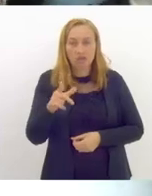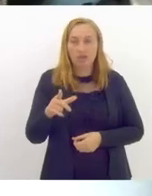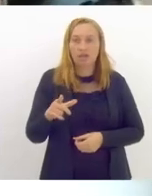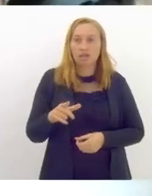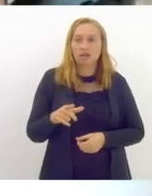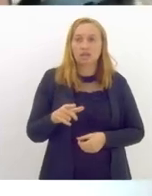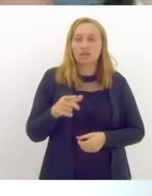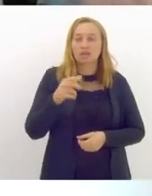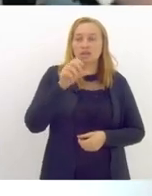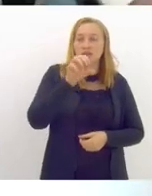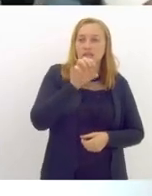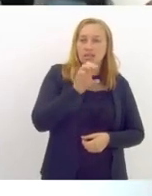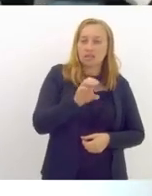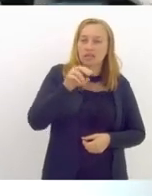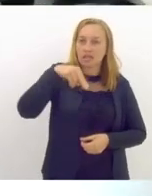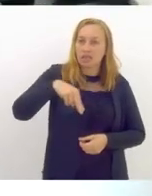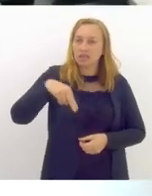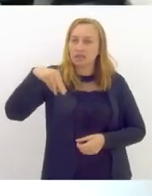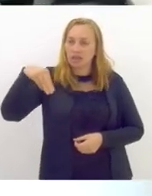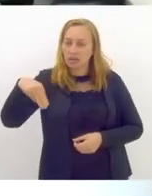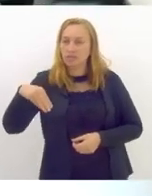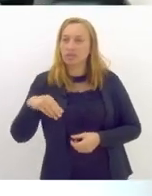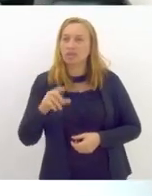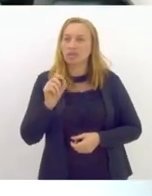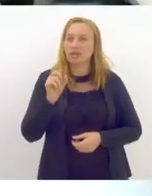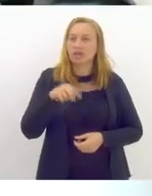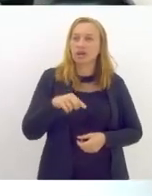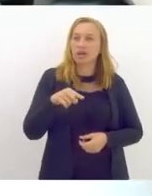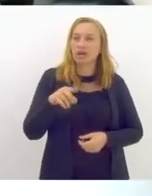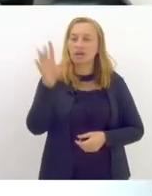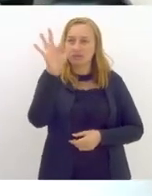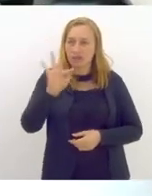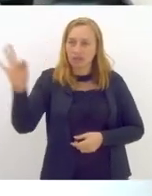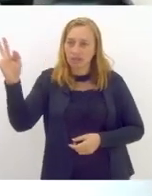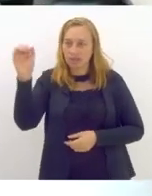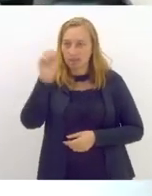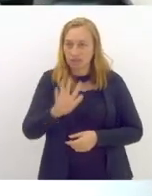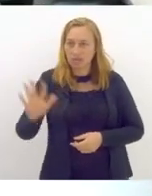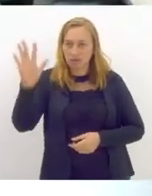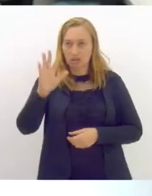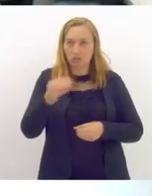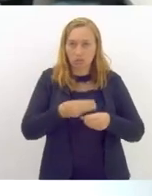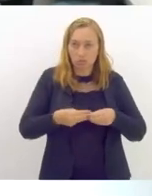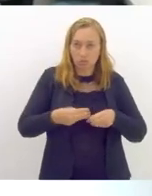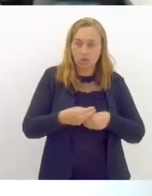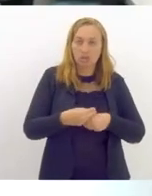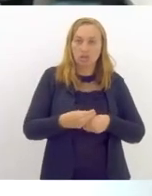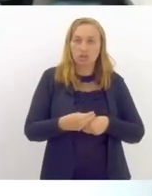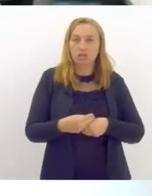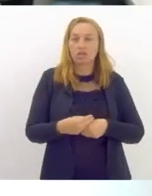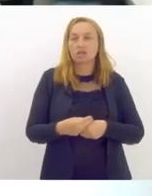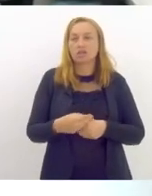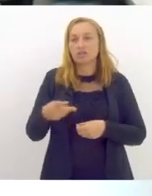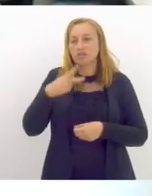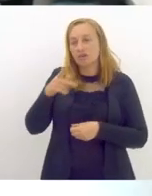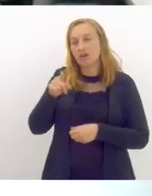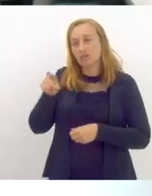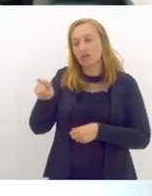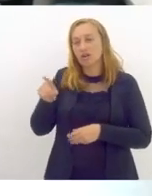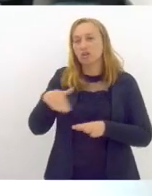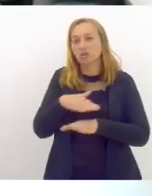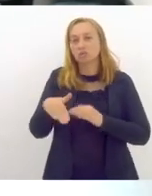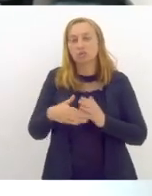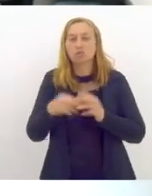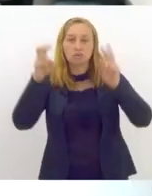é ligada CNM que é a Federação Nacional dos Municípios e a gente se reporta eles todas as